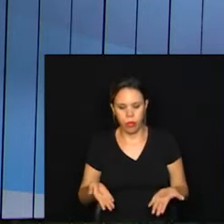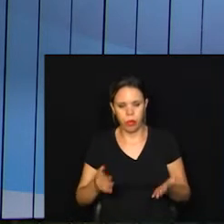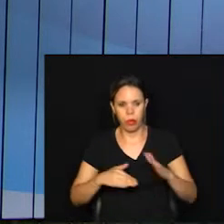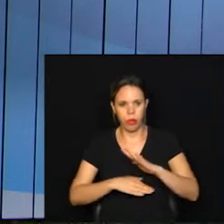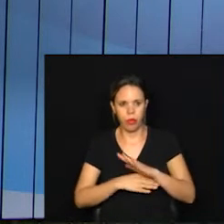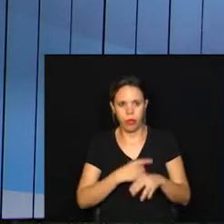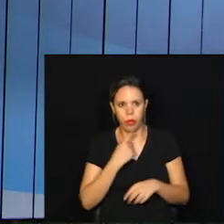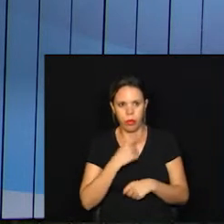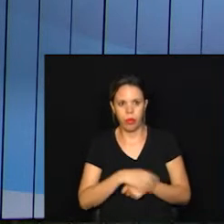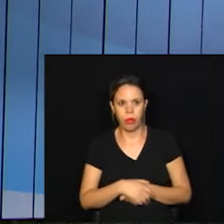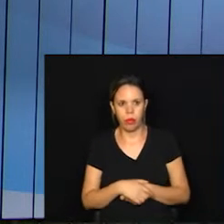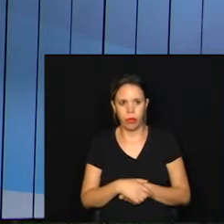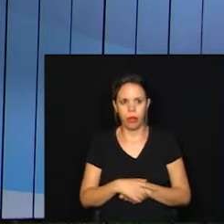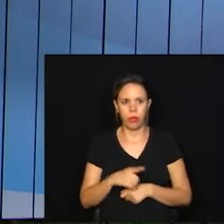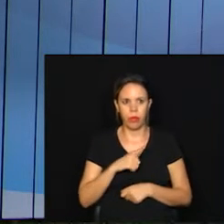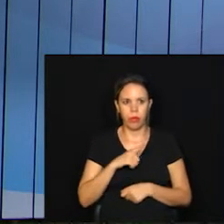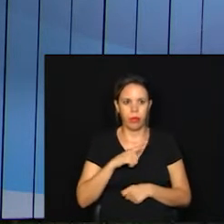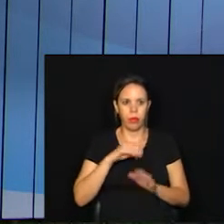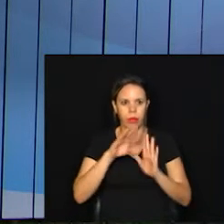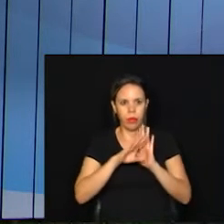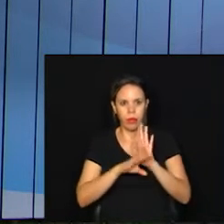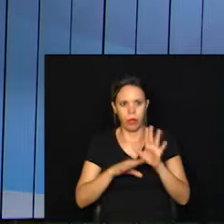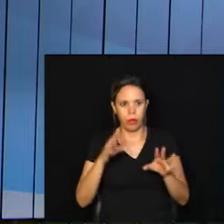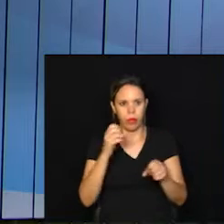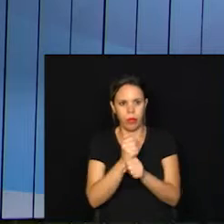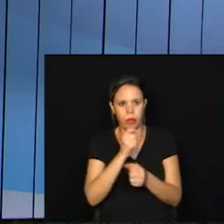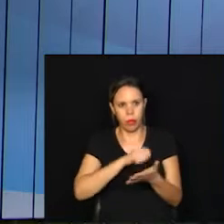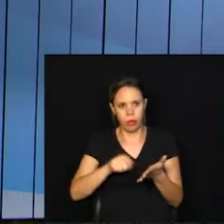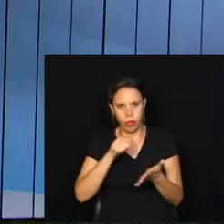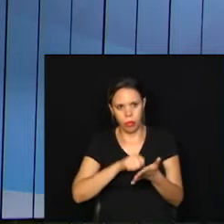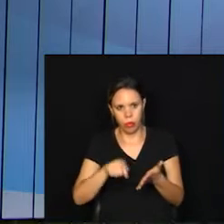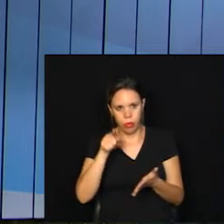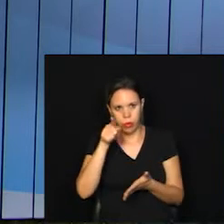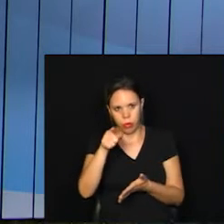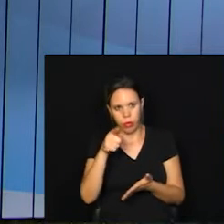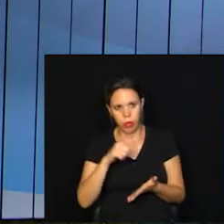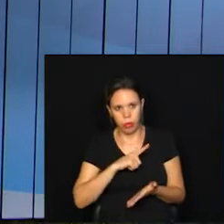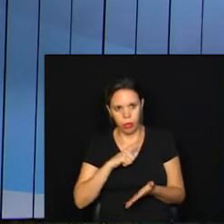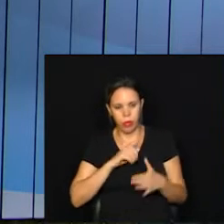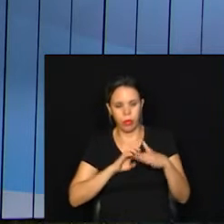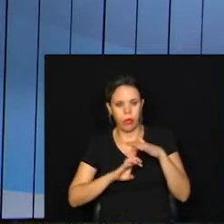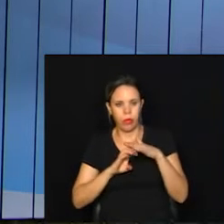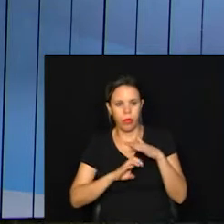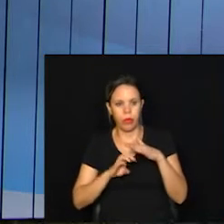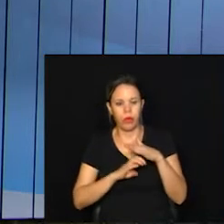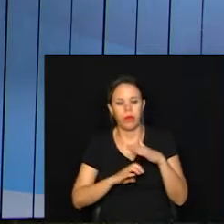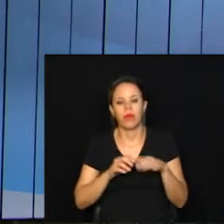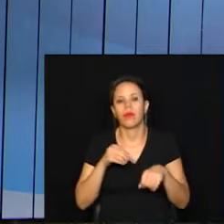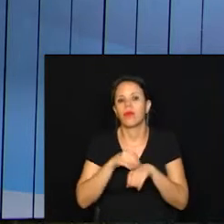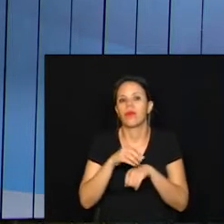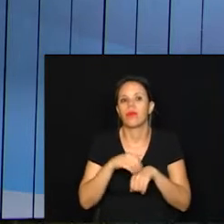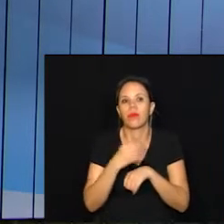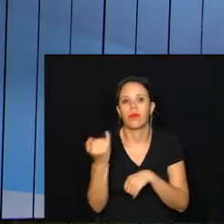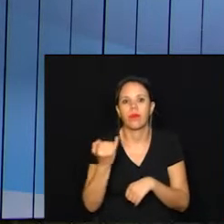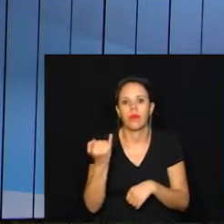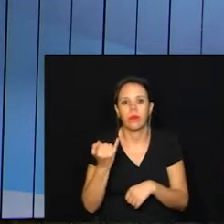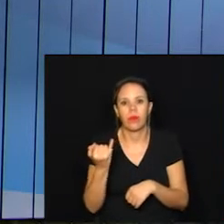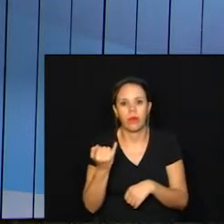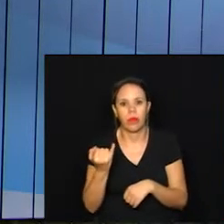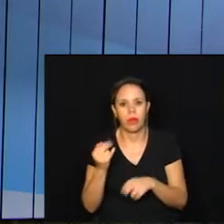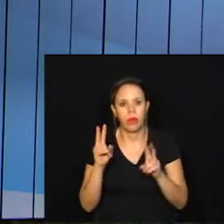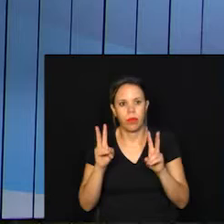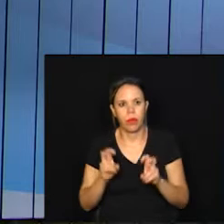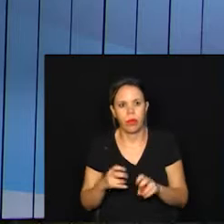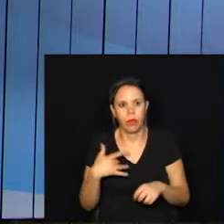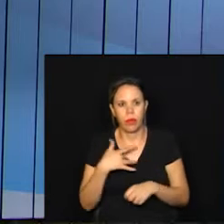Câmara de Campinas. Tem ainda o quadro Na Ponta do Lápis, para você que tem uma empresa, dicas importantes em